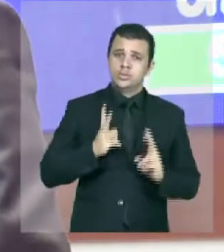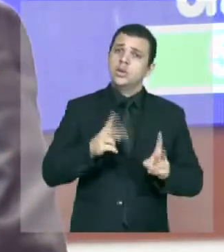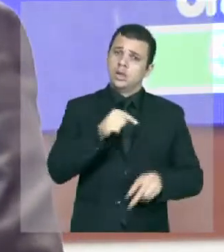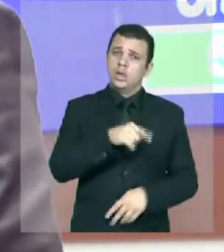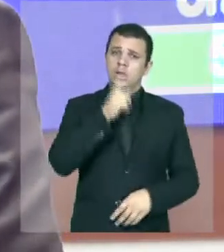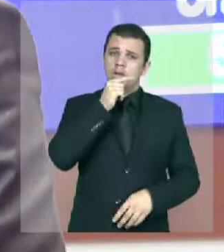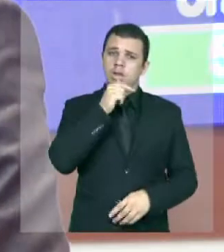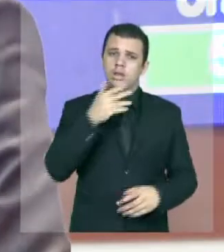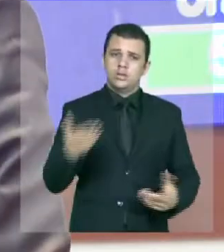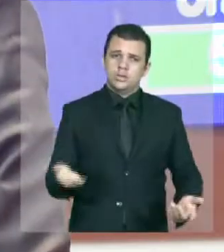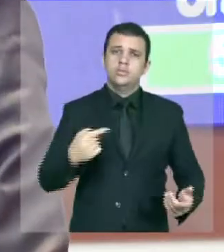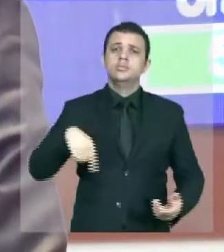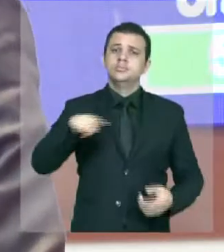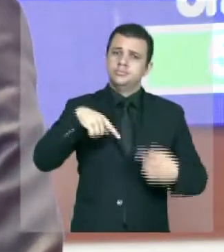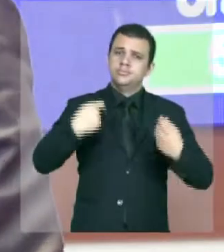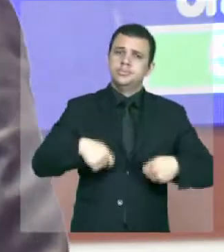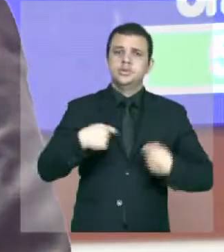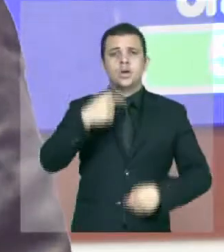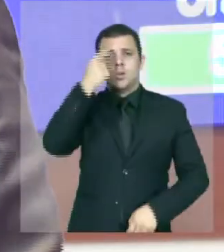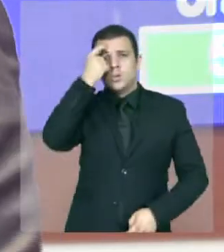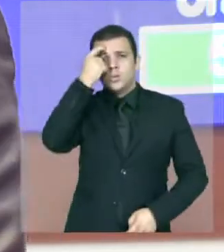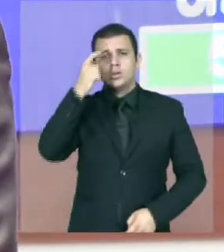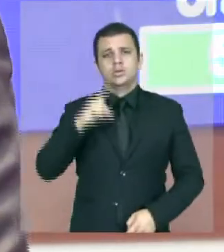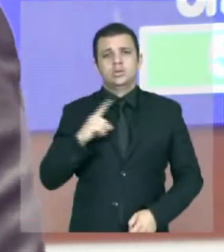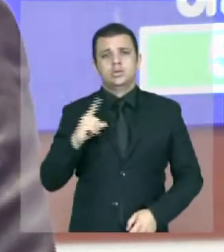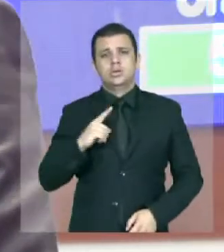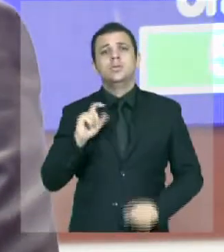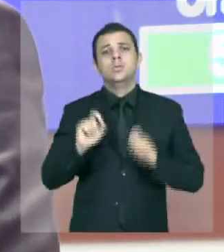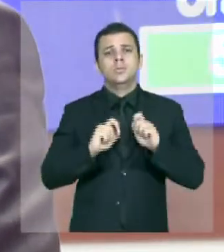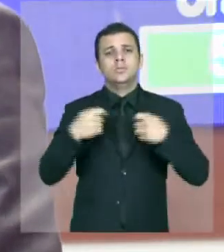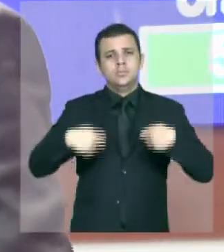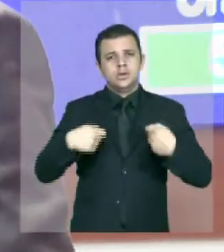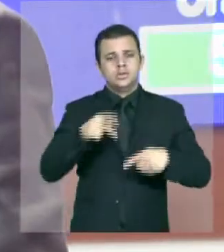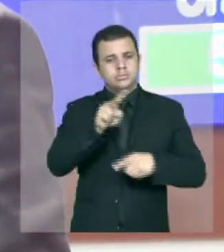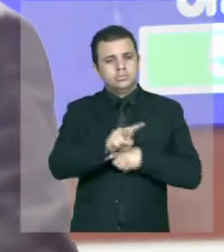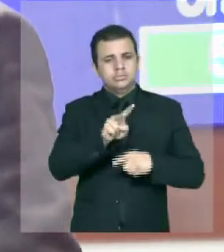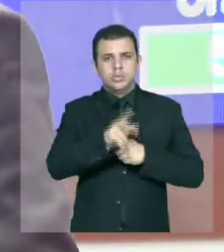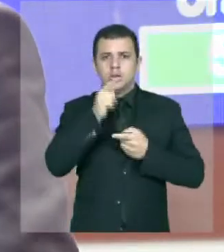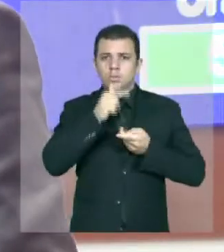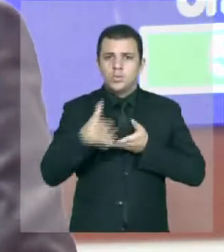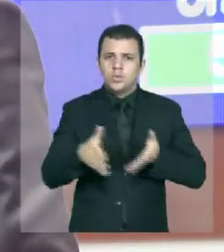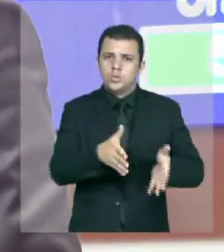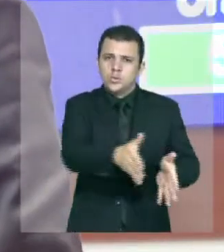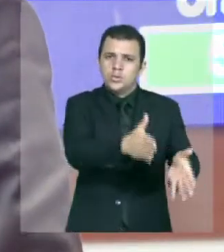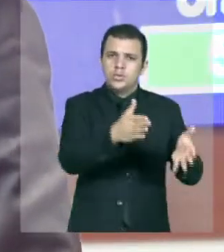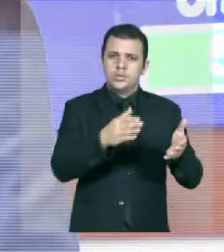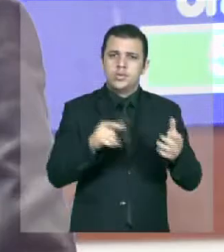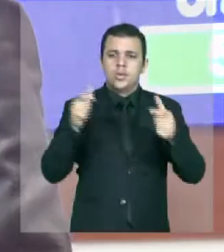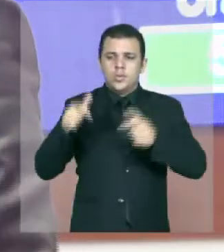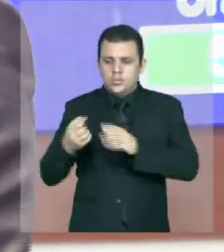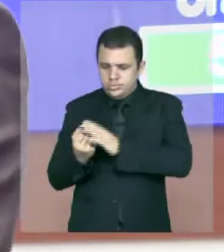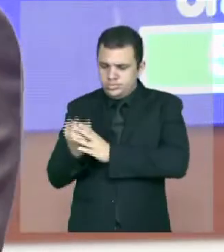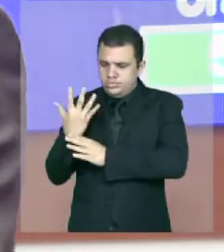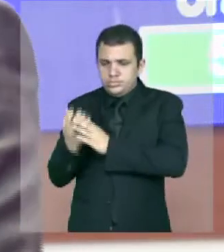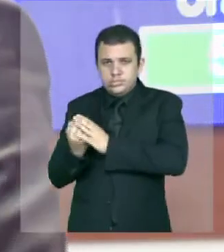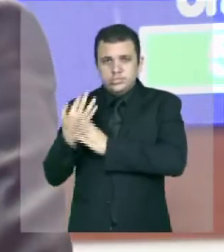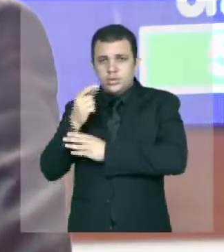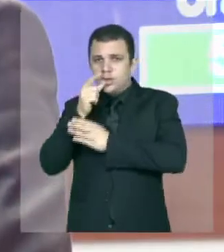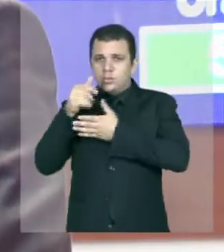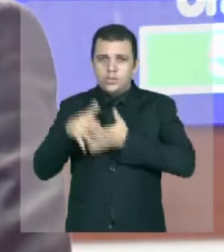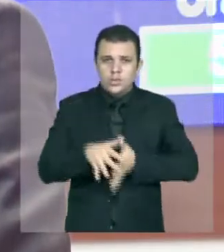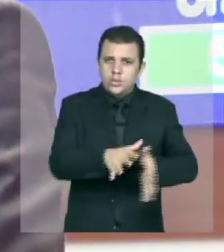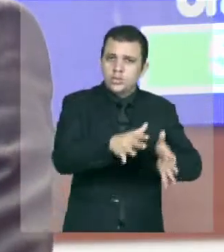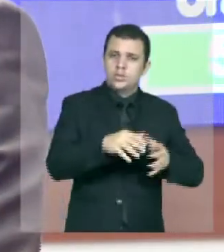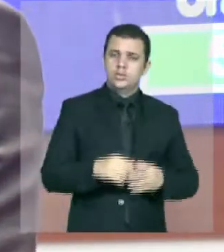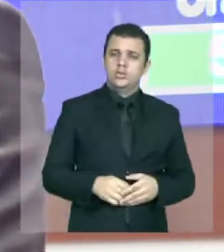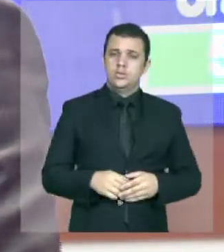nos conscientizar que é preciso preservar os nossos rios, preservar as nossas nascentes. E, naquele momento,